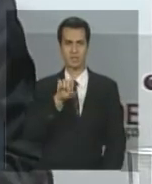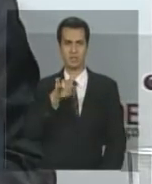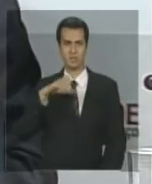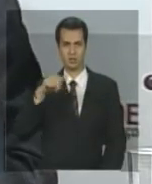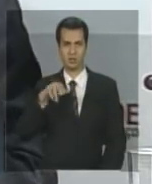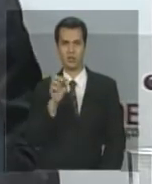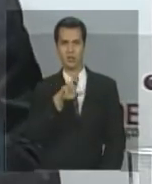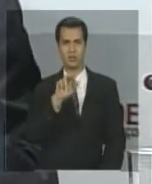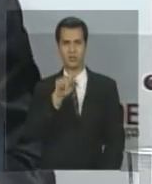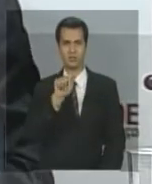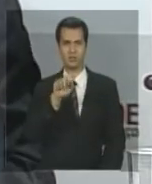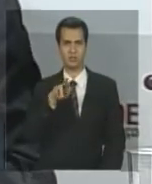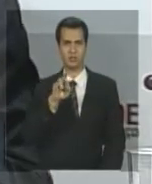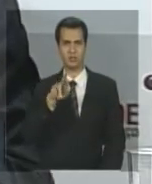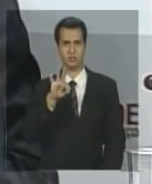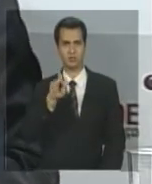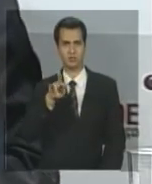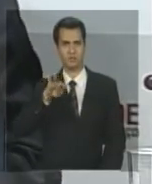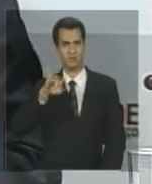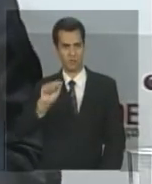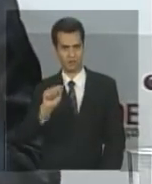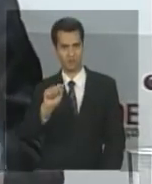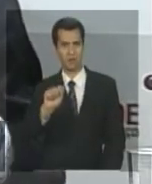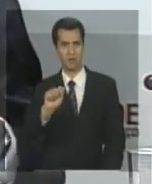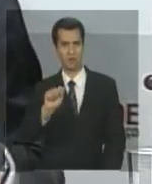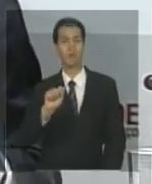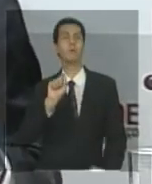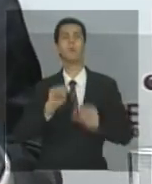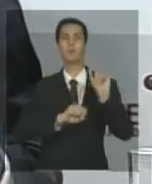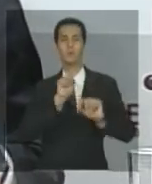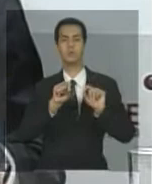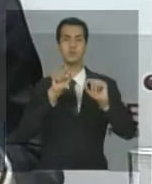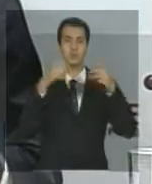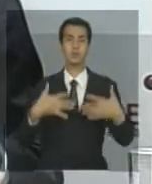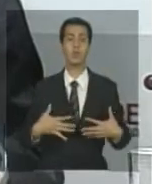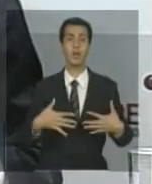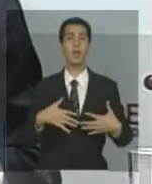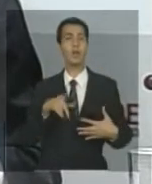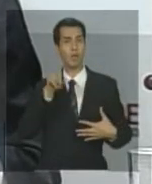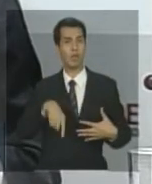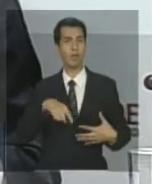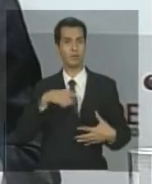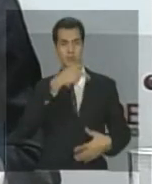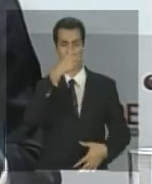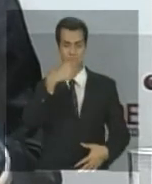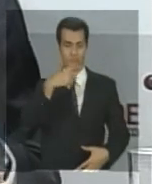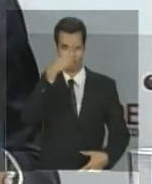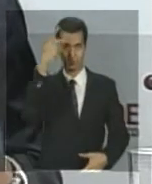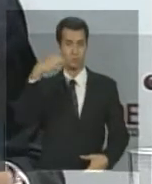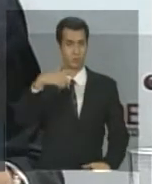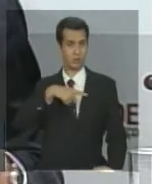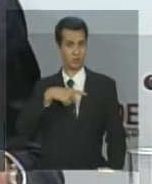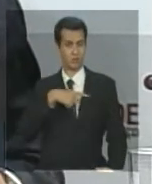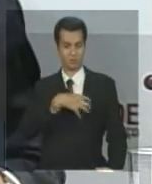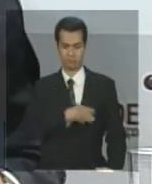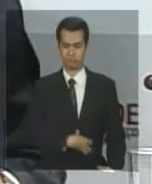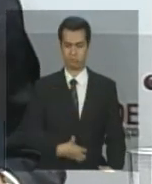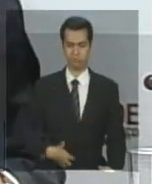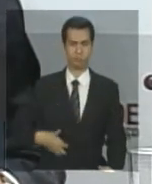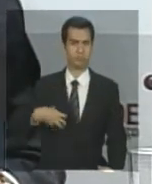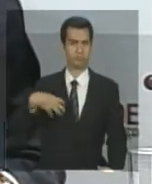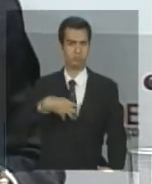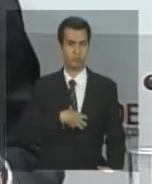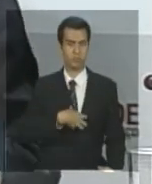onde você pode usar novas técnicas que regeneram o órgão. Isso pode fazer com que um órgão que hoje a gente descarte